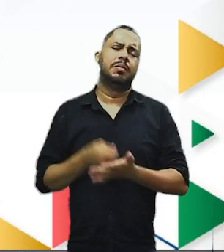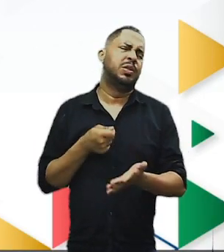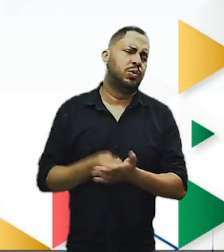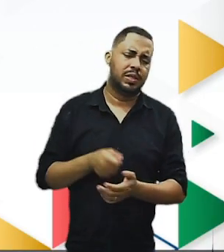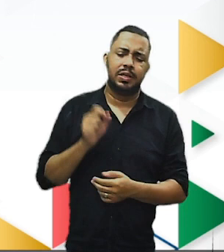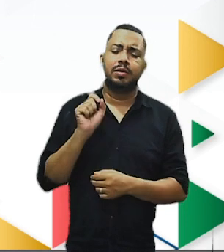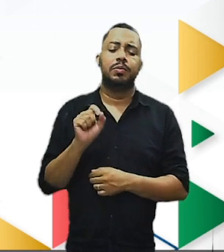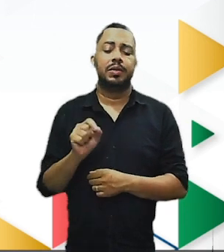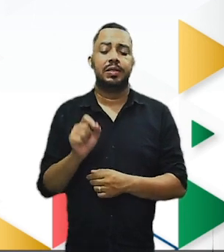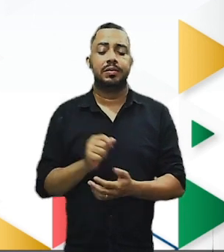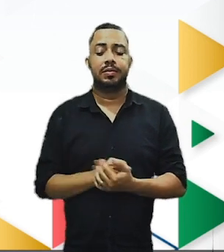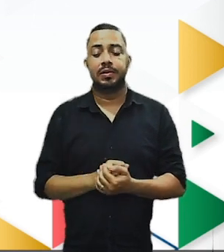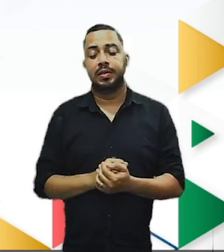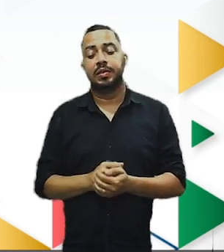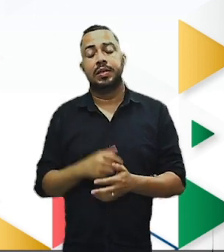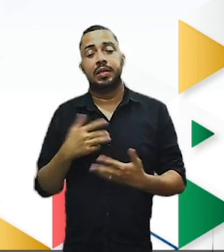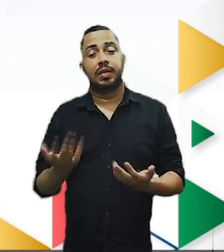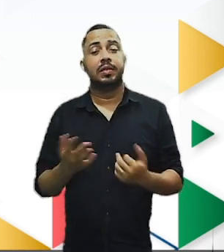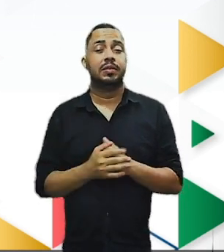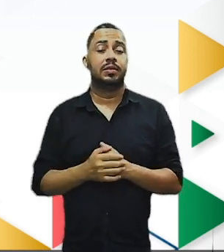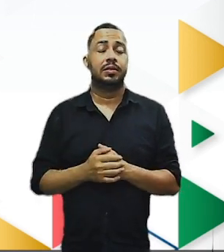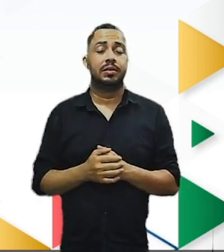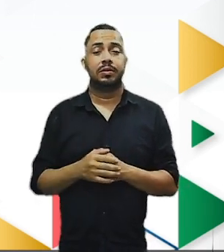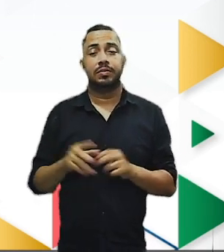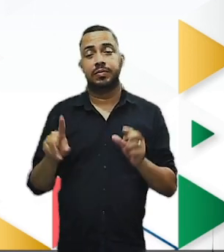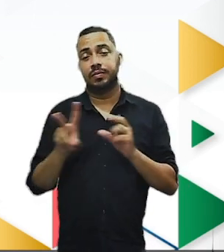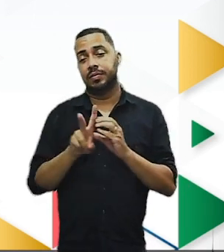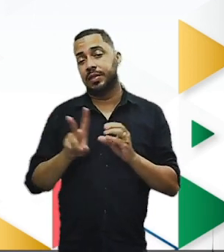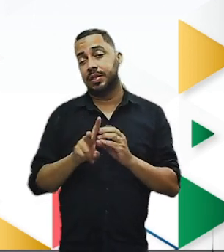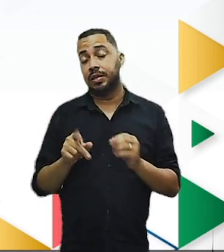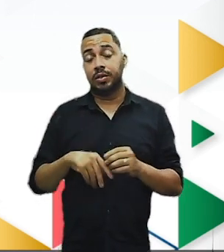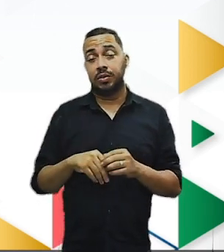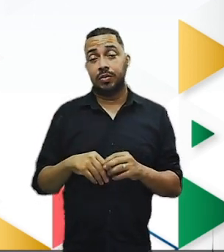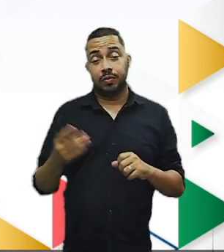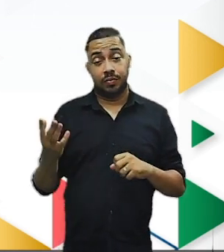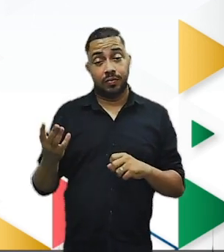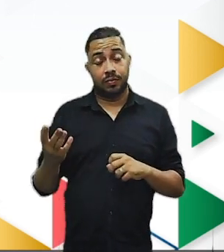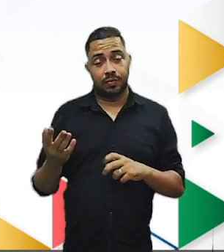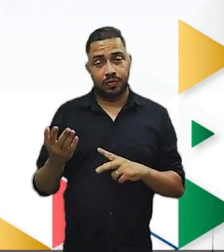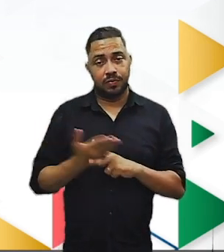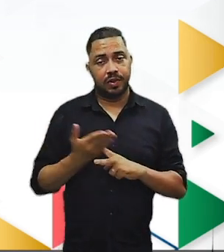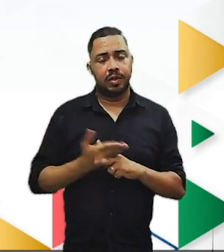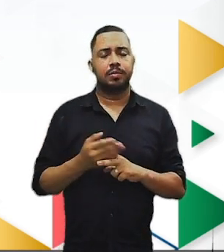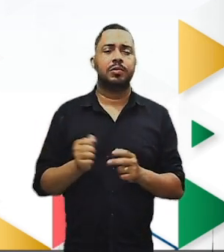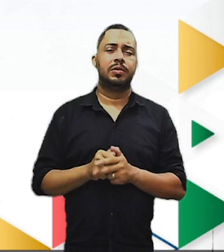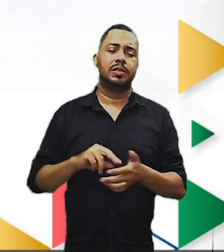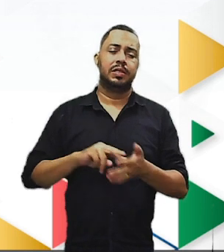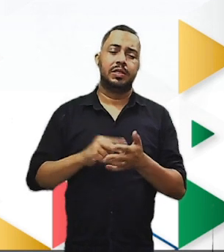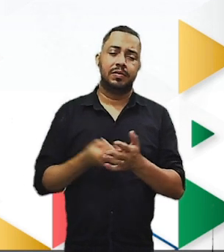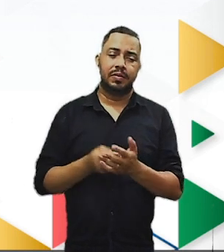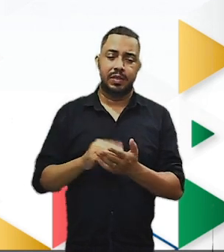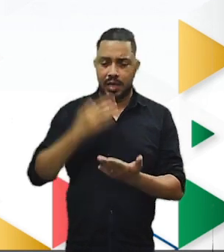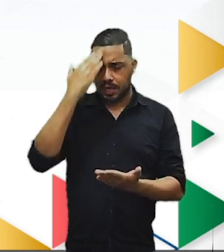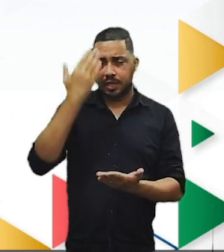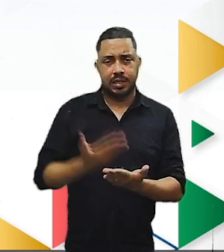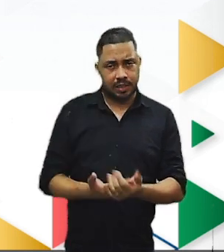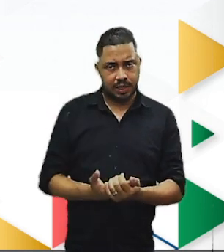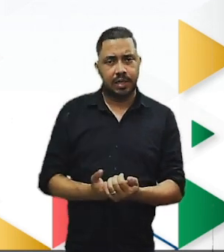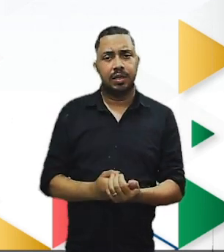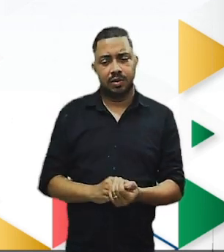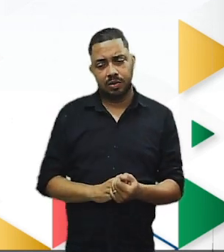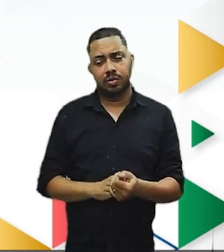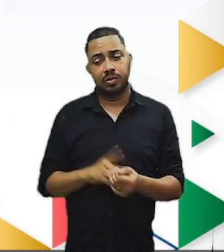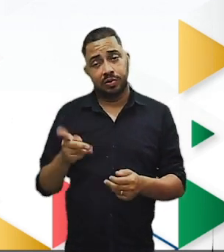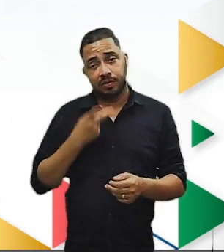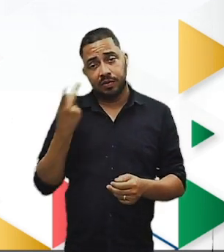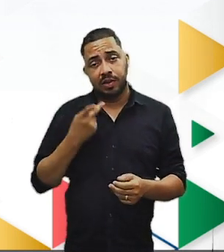isso? Persuasão é o verbo persuadir. Persuadir significa levar a crer ou acreditar. Isso diz o